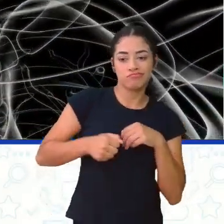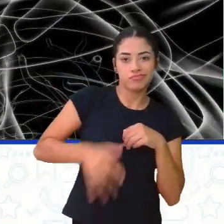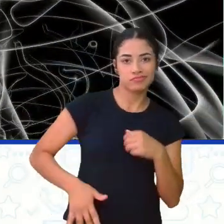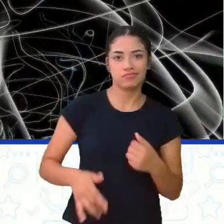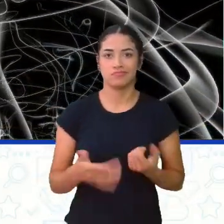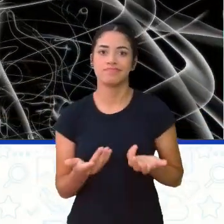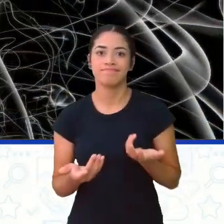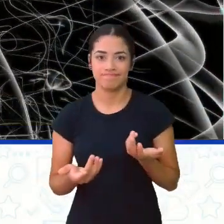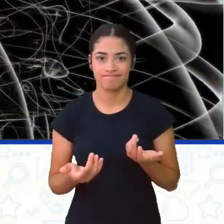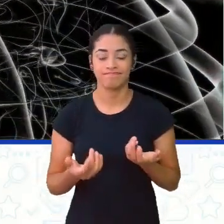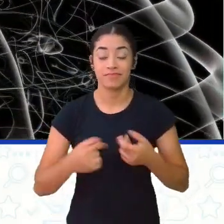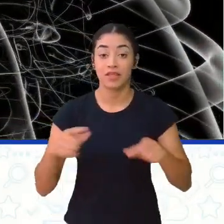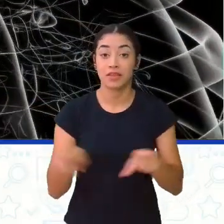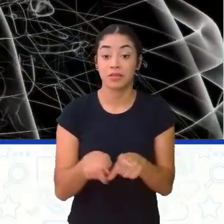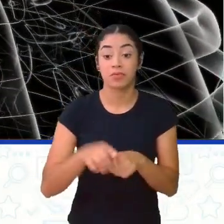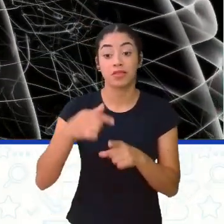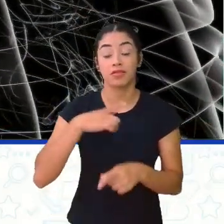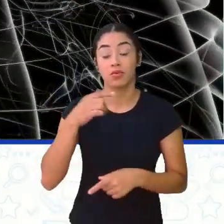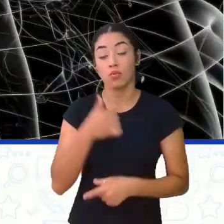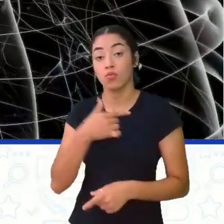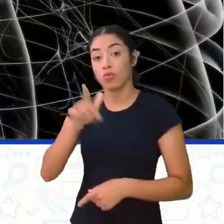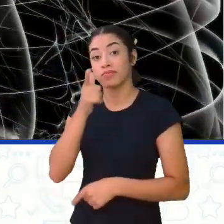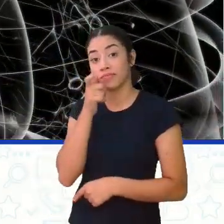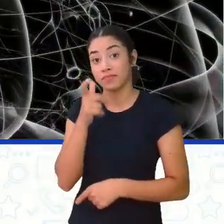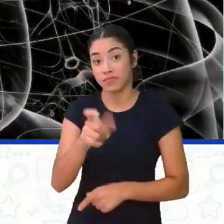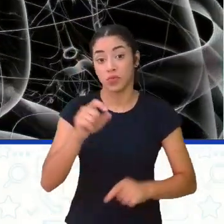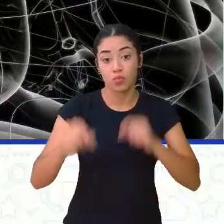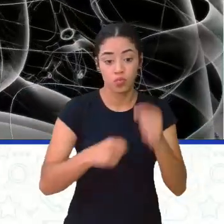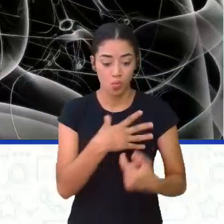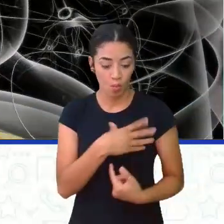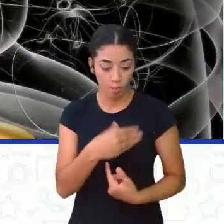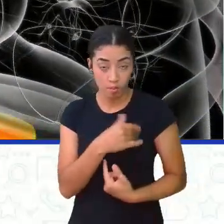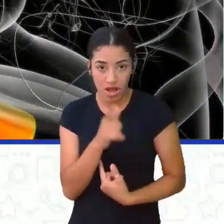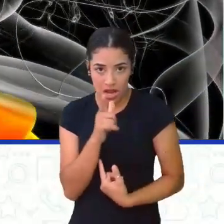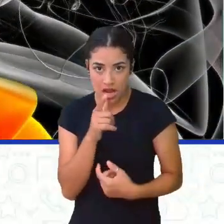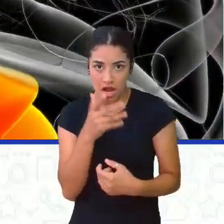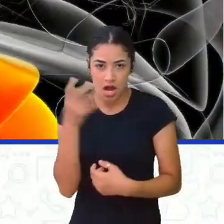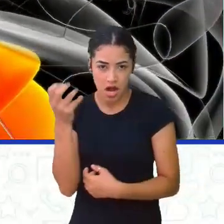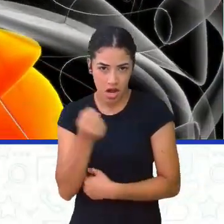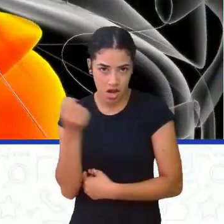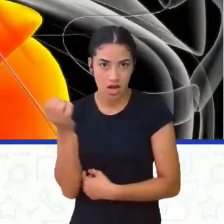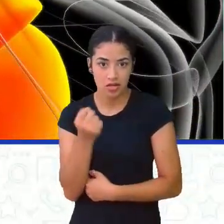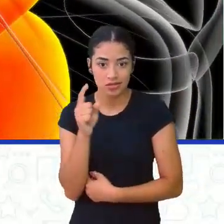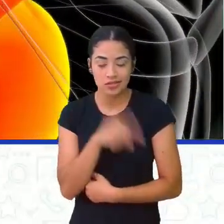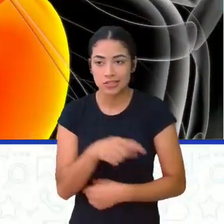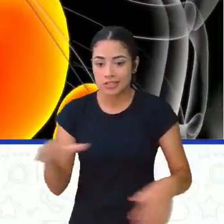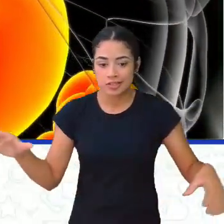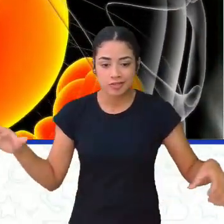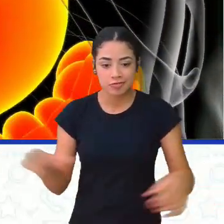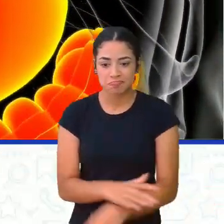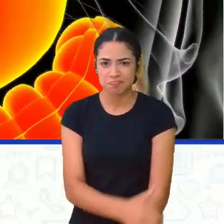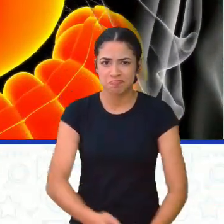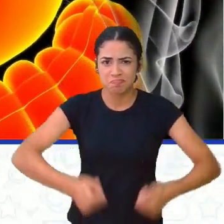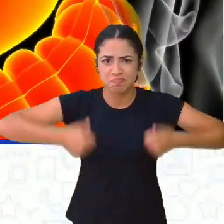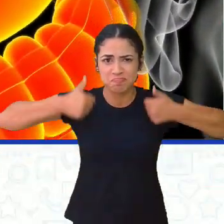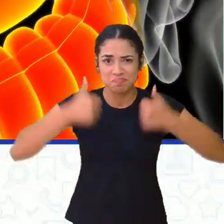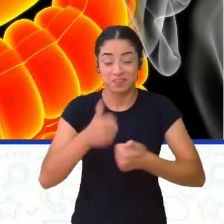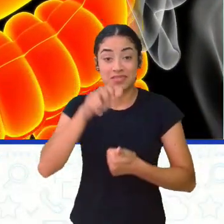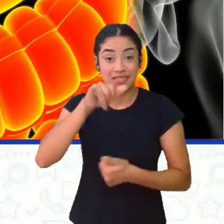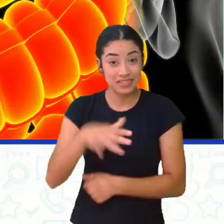tem uma curiosidade também. O leite materno, ele é tão completo e tão bem absorvido que a